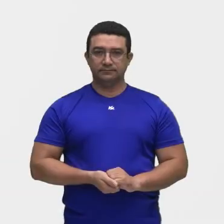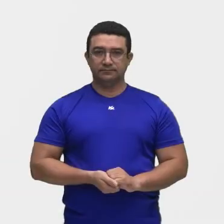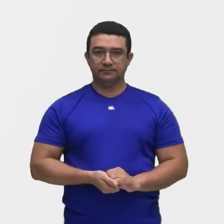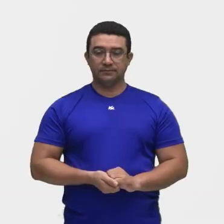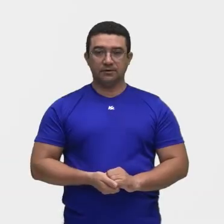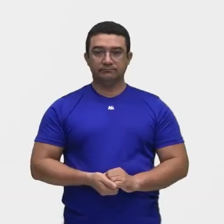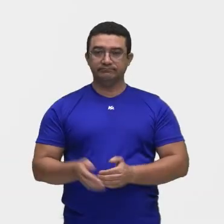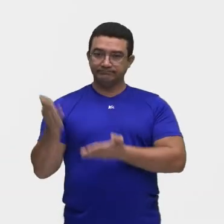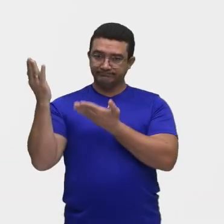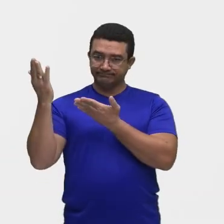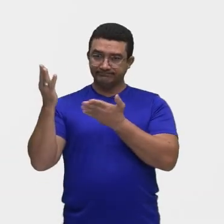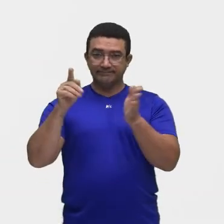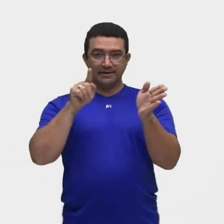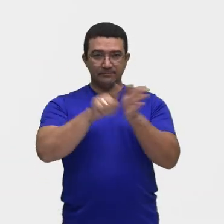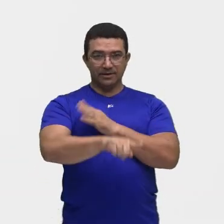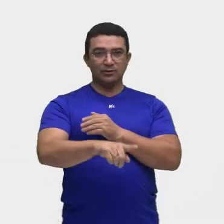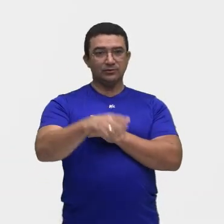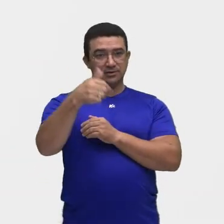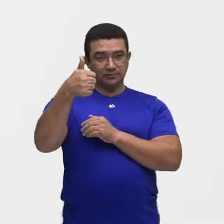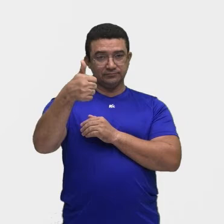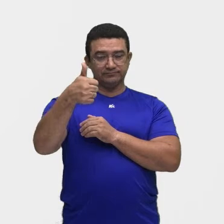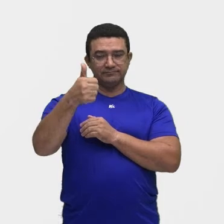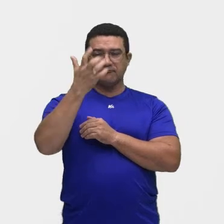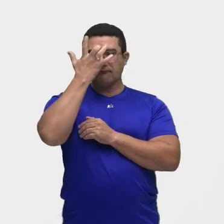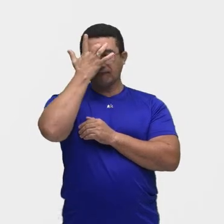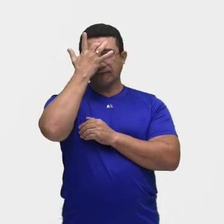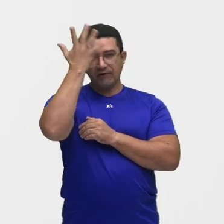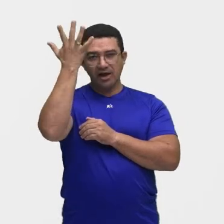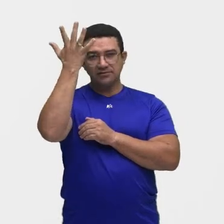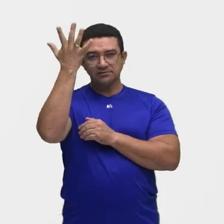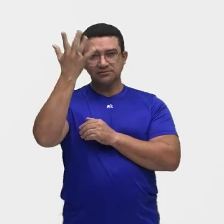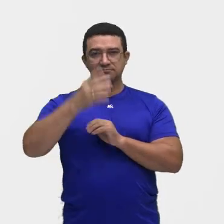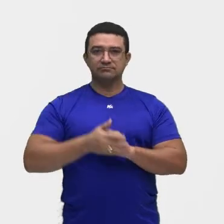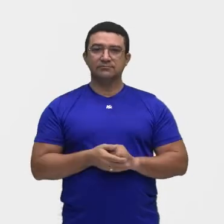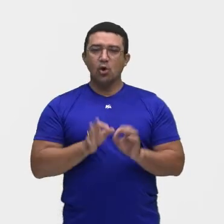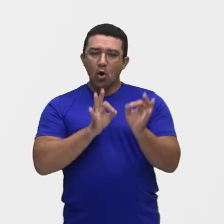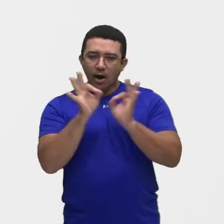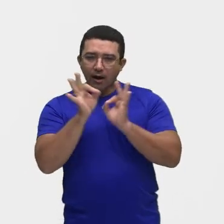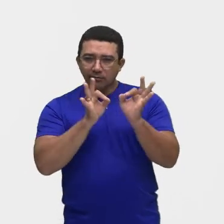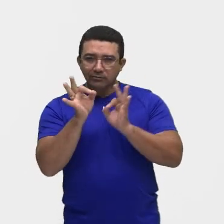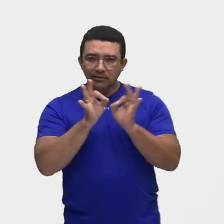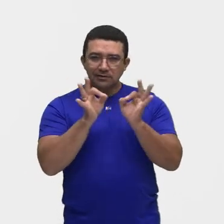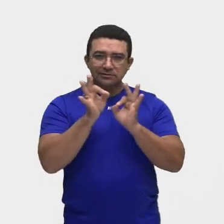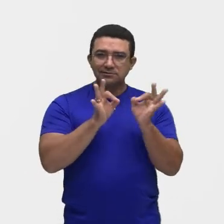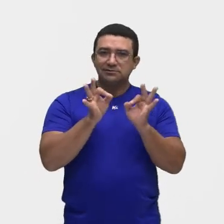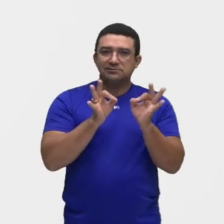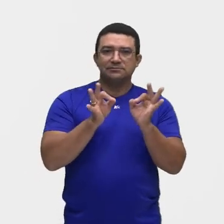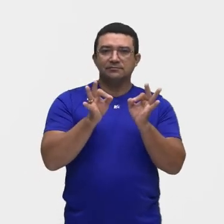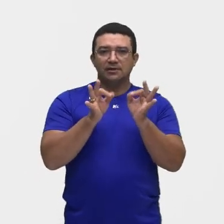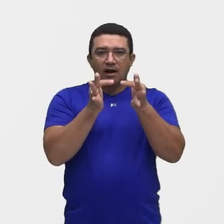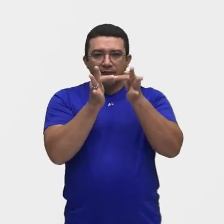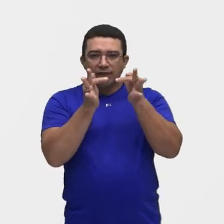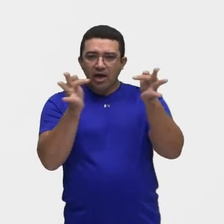Olha só, tá super easy, tudo super fácil. Organize